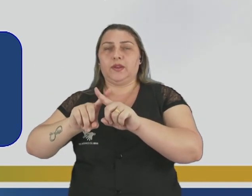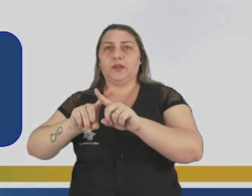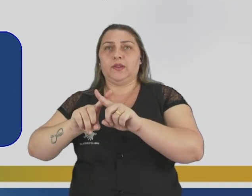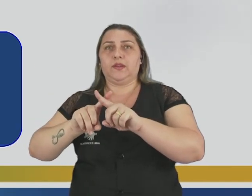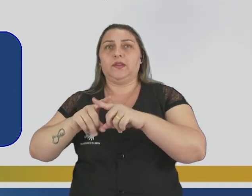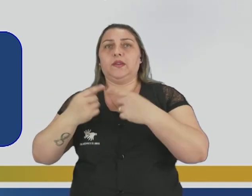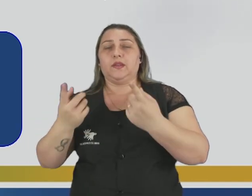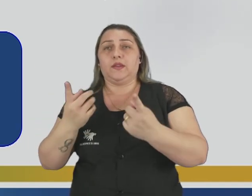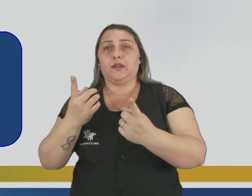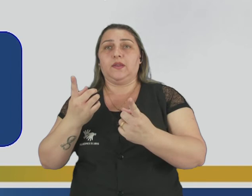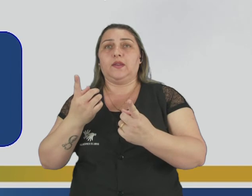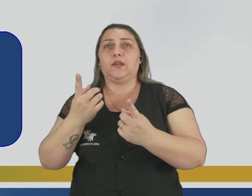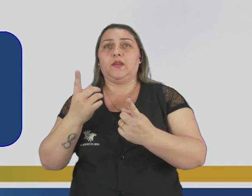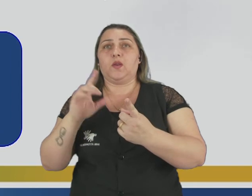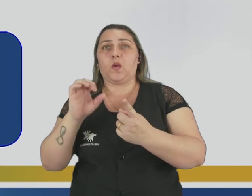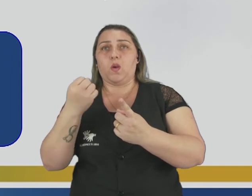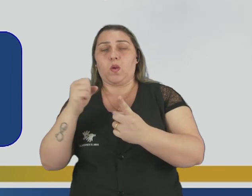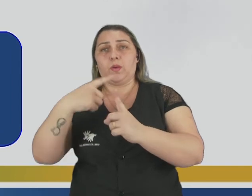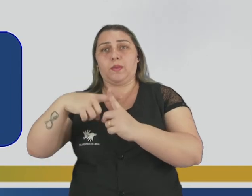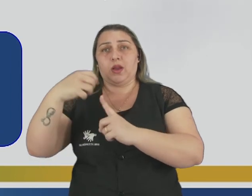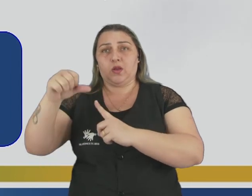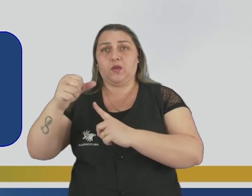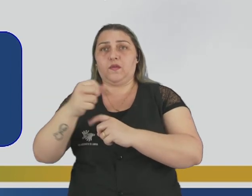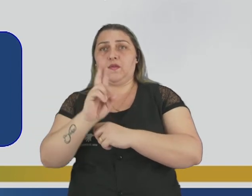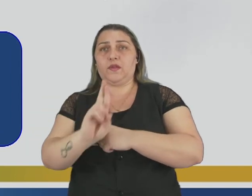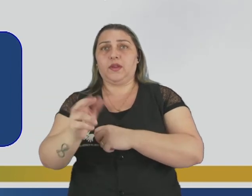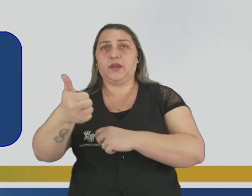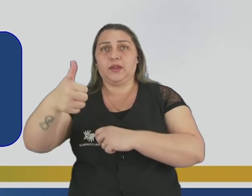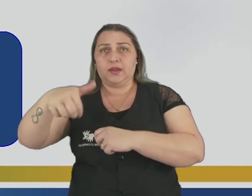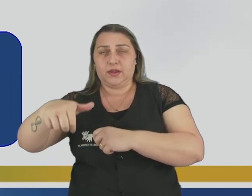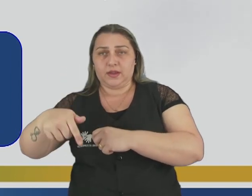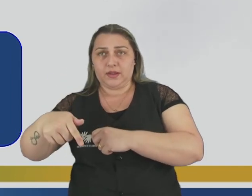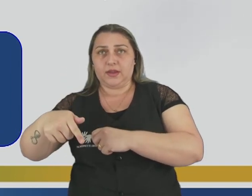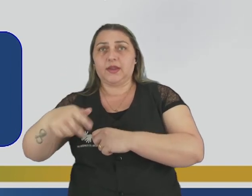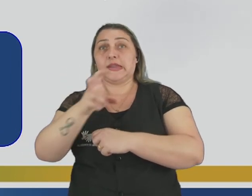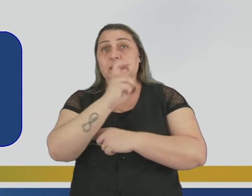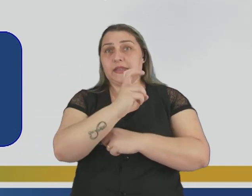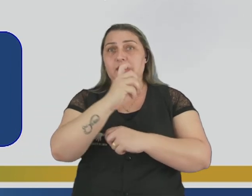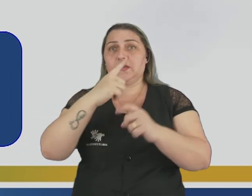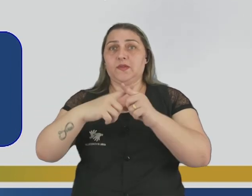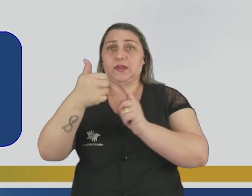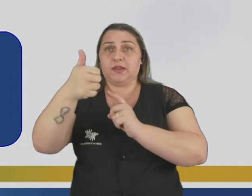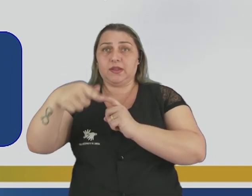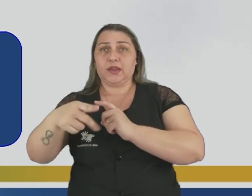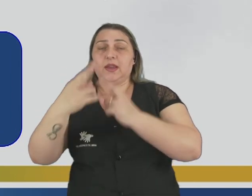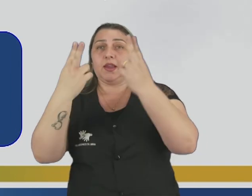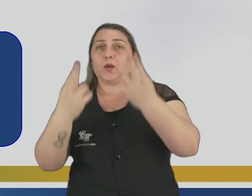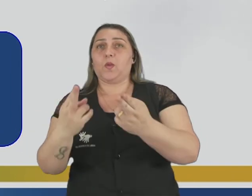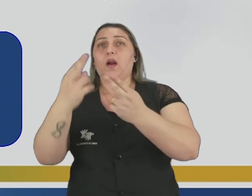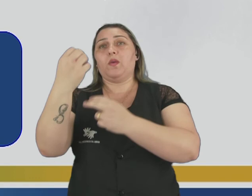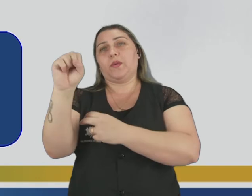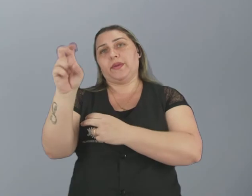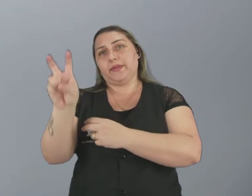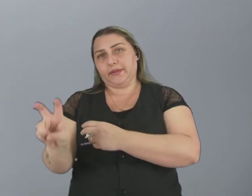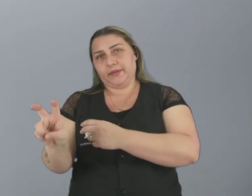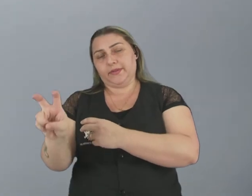o resultado de 8 mais 9. E vou obter o mesmo resultado, que